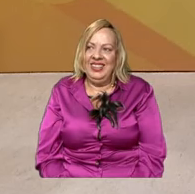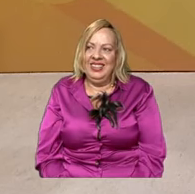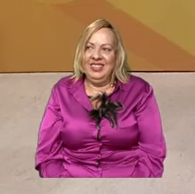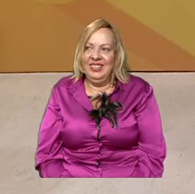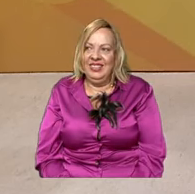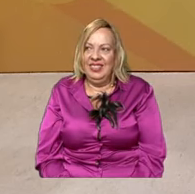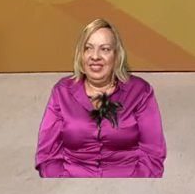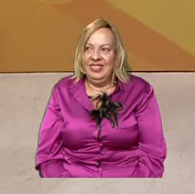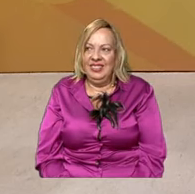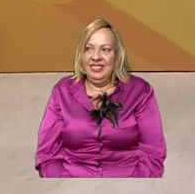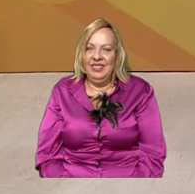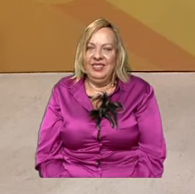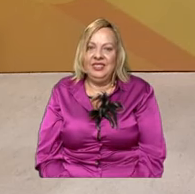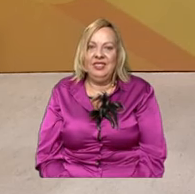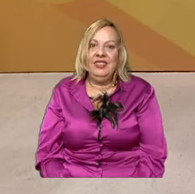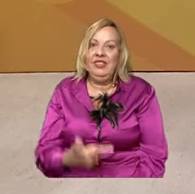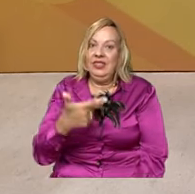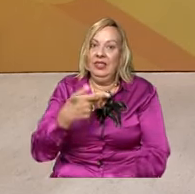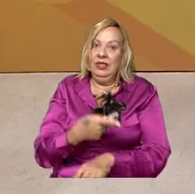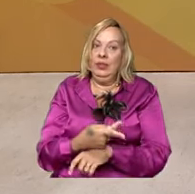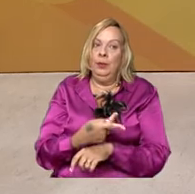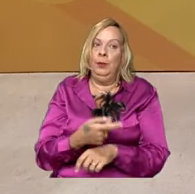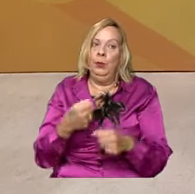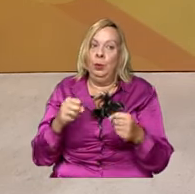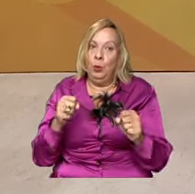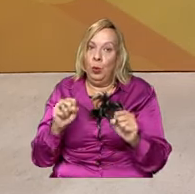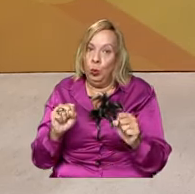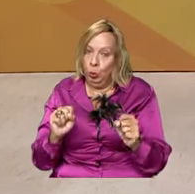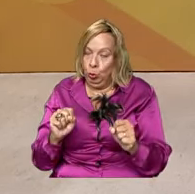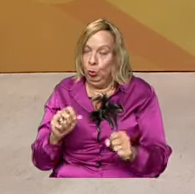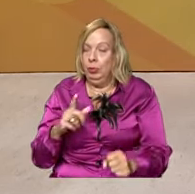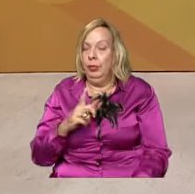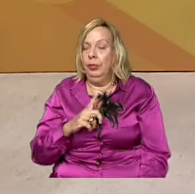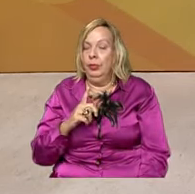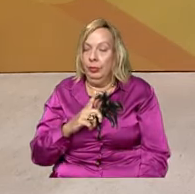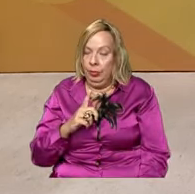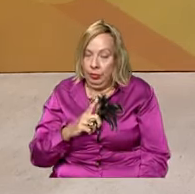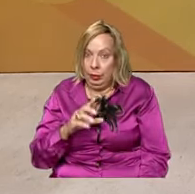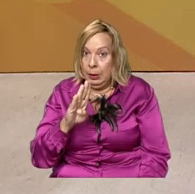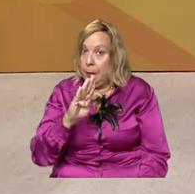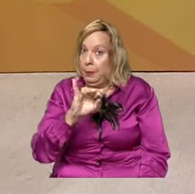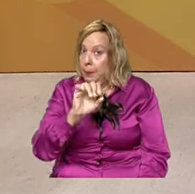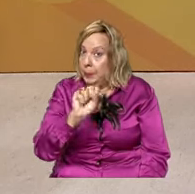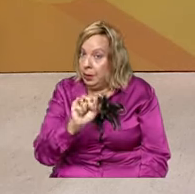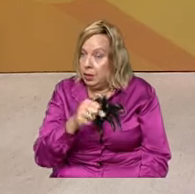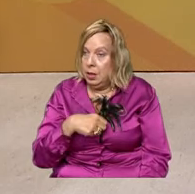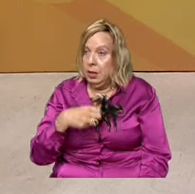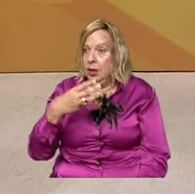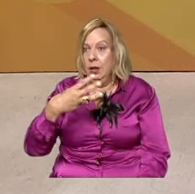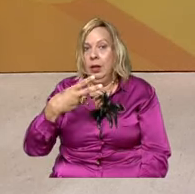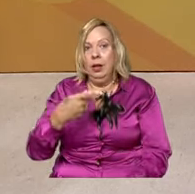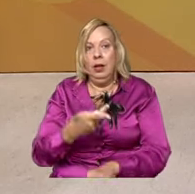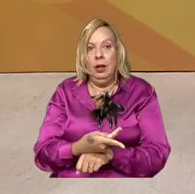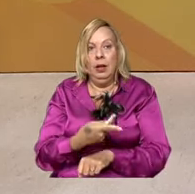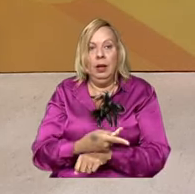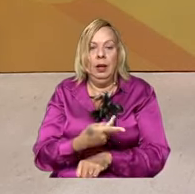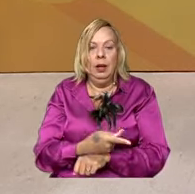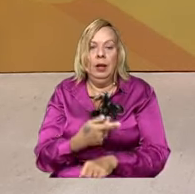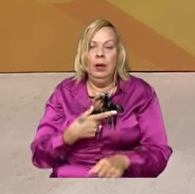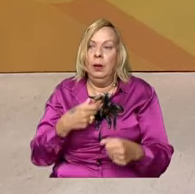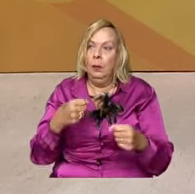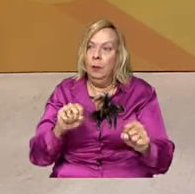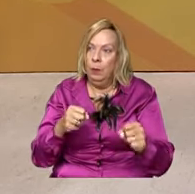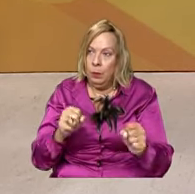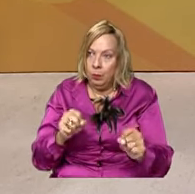também. Segundo prêmio especial, teremos uma moto Honda Pop 110 cilindradas. Terceiro prêmio especial, o que, Berciane? Uma